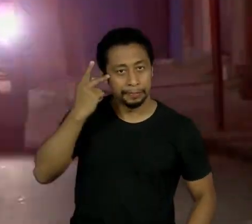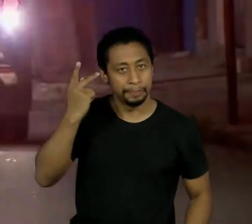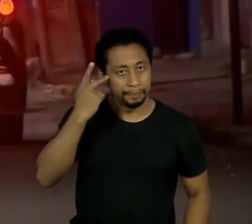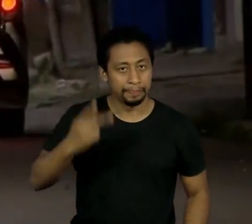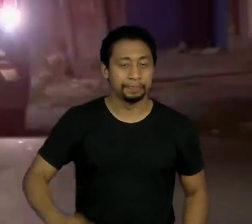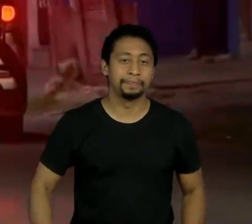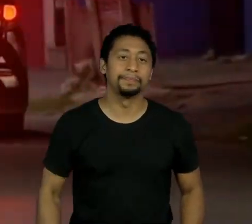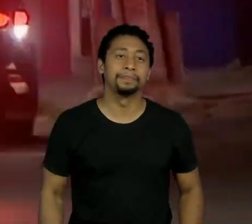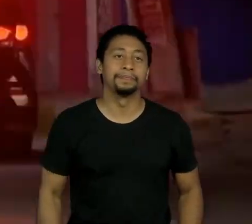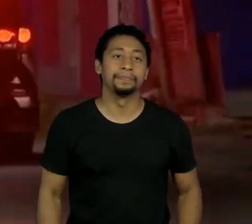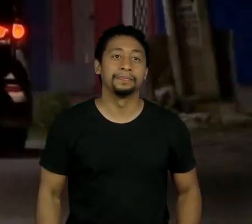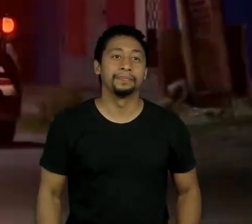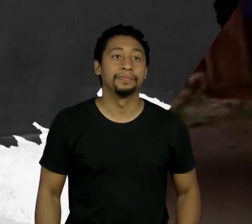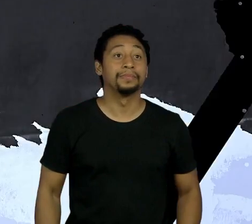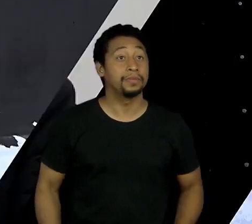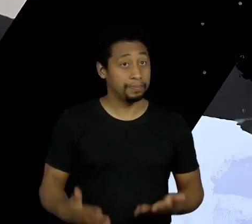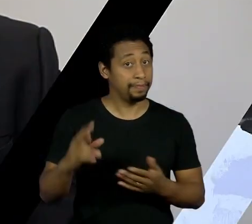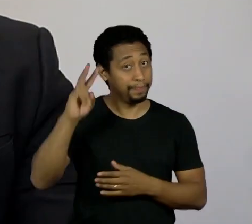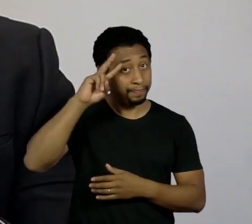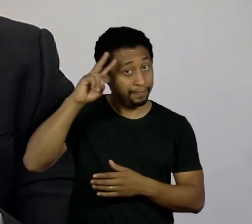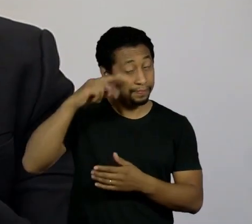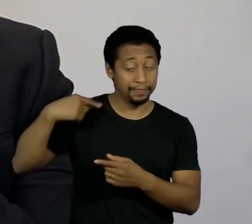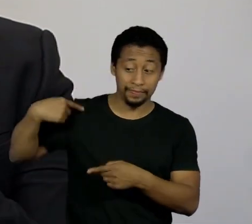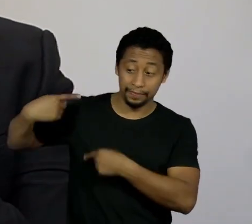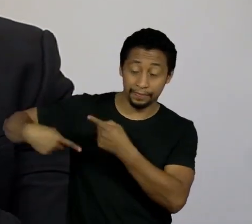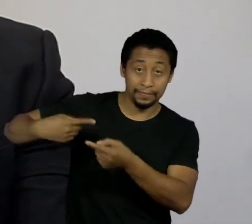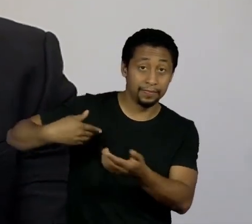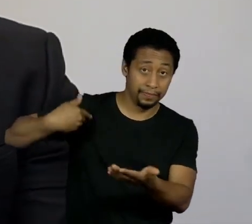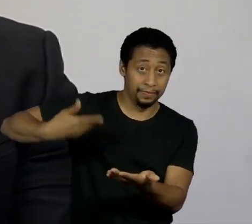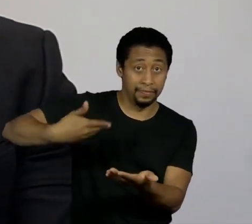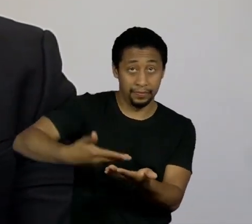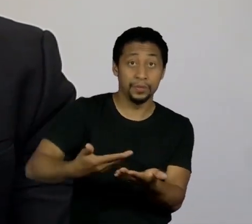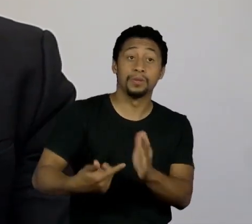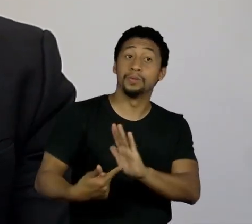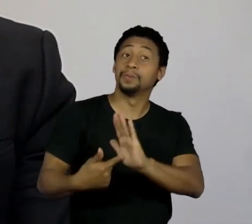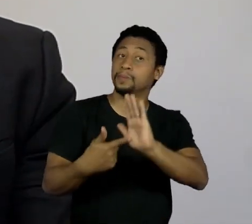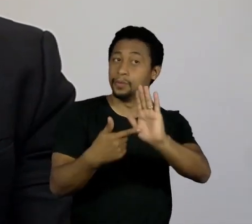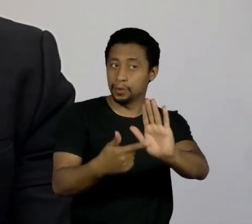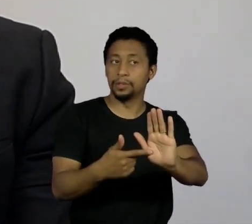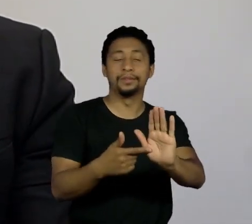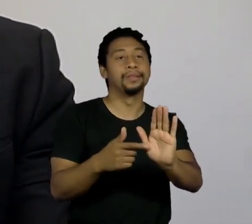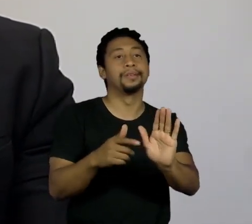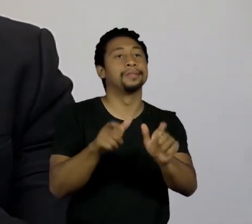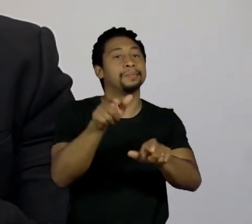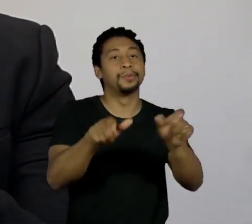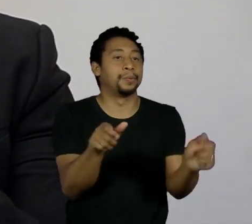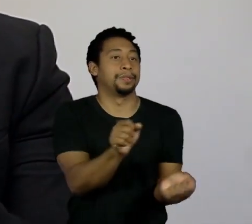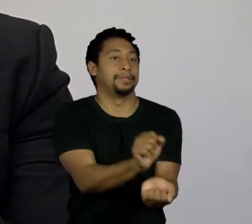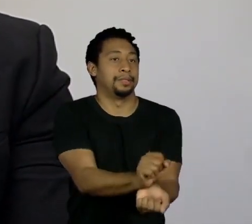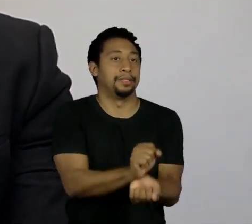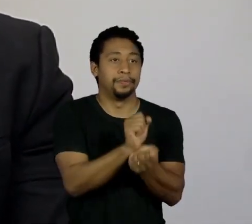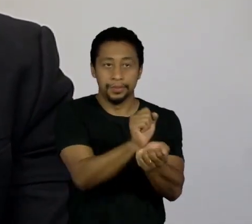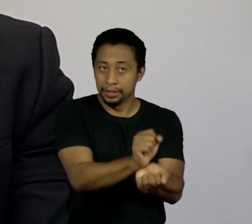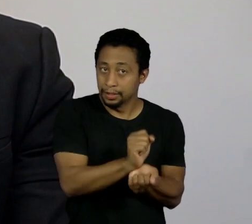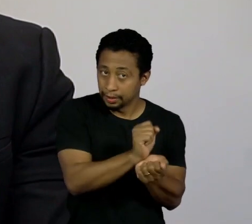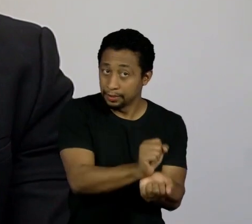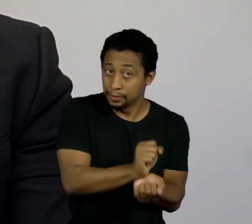A polícia foi feita, historicamente, justamente para perseguir pessoas escravizadas, para